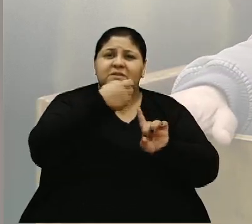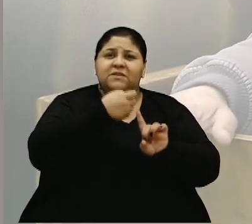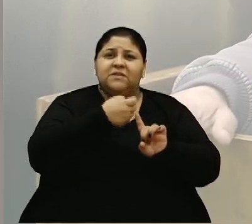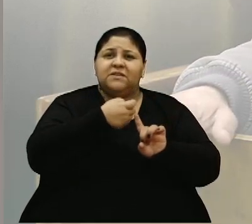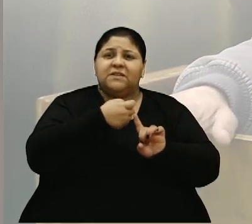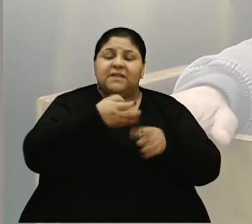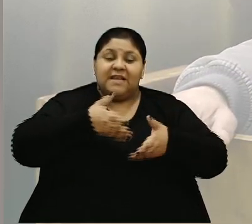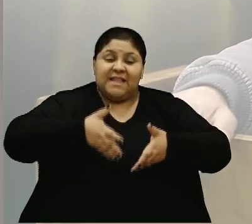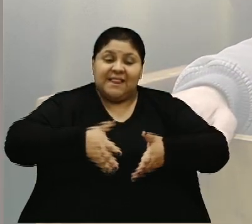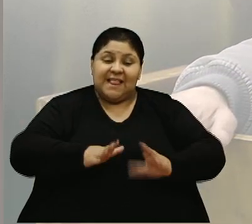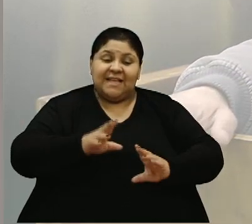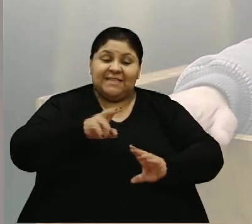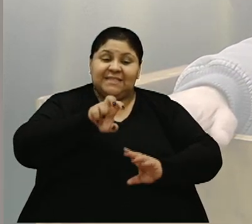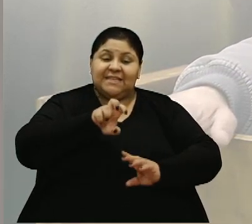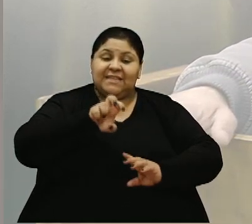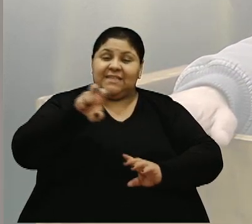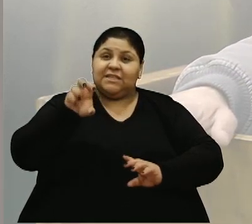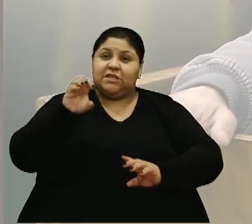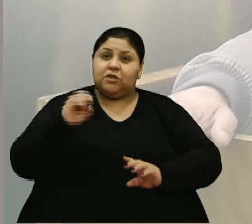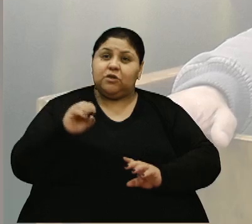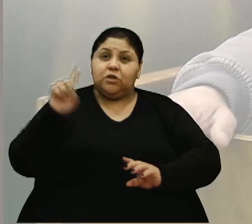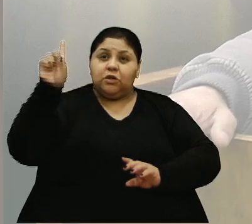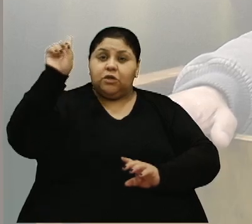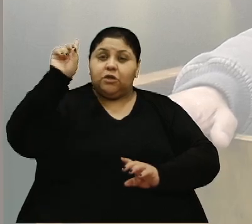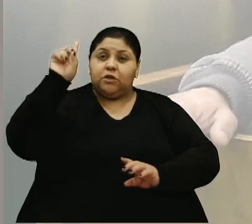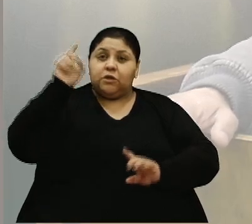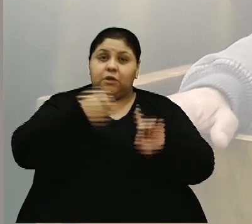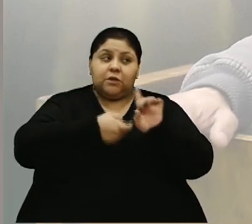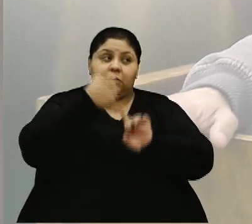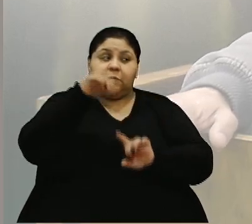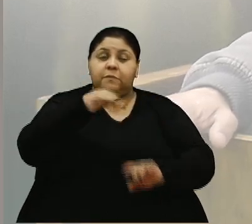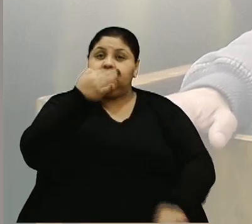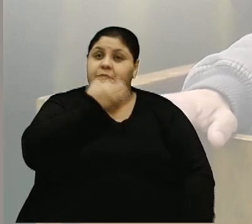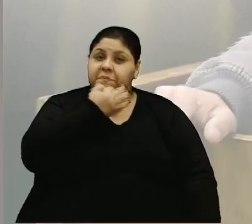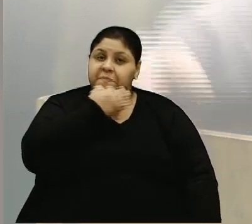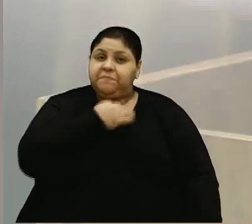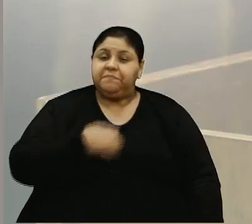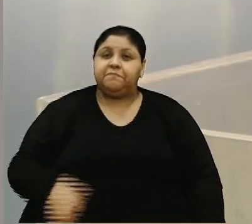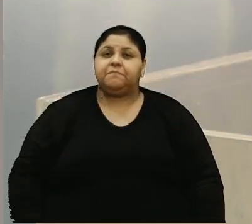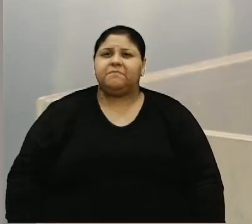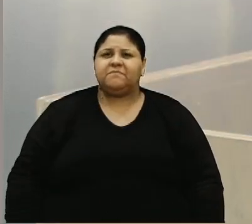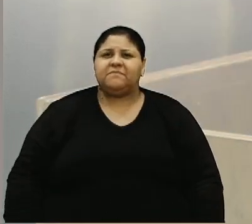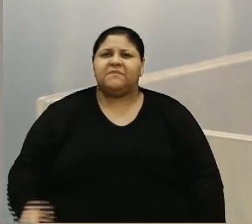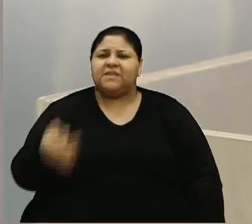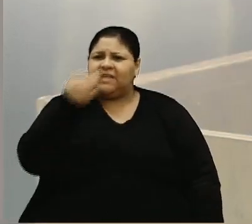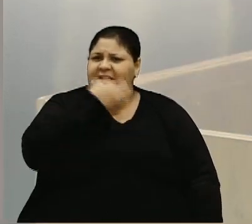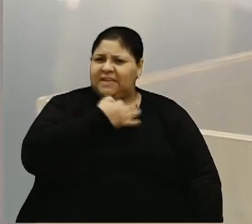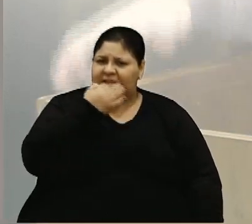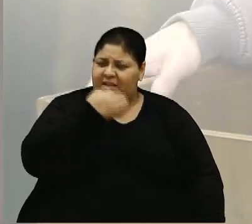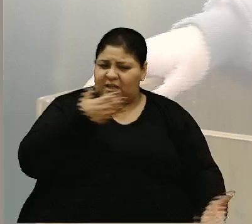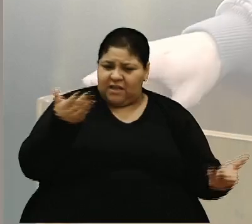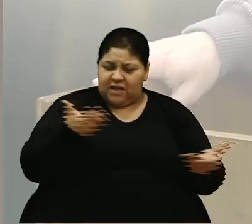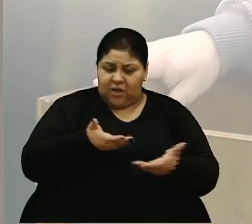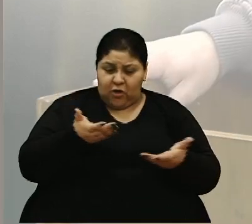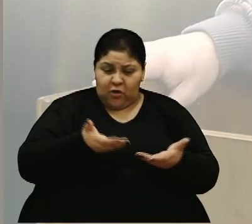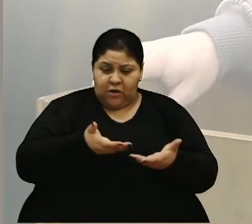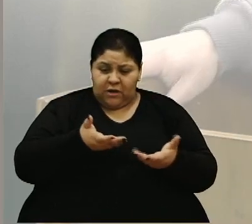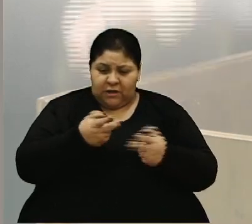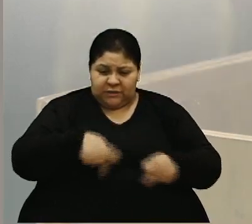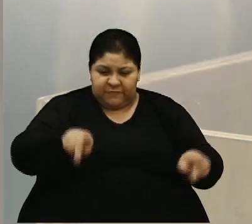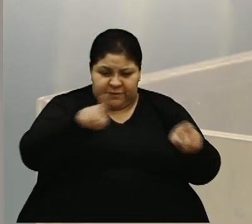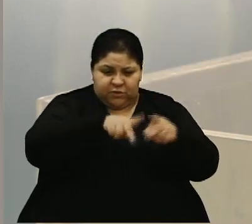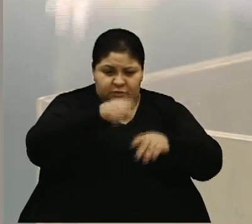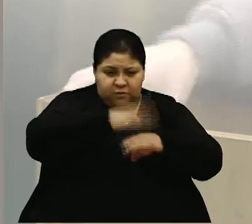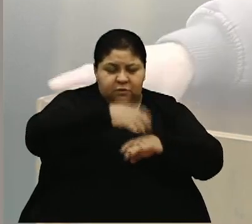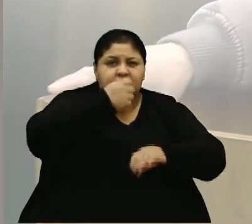de 550 pessoas por dia, por mês em Caxias. Quer dizer que Caxias está virando uma população idosa.